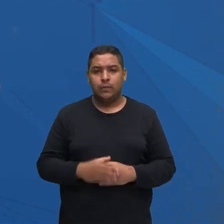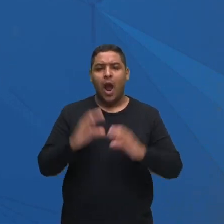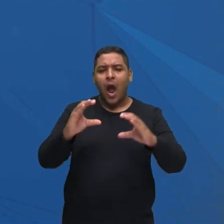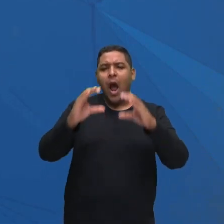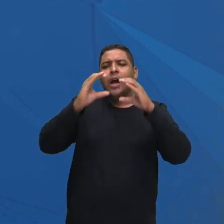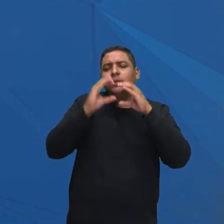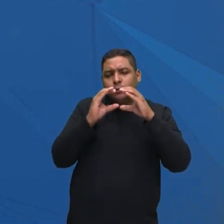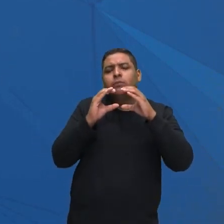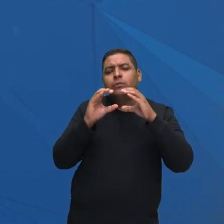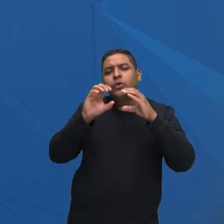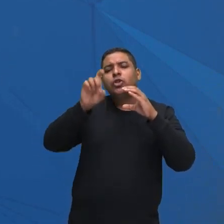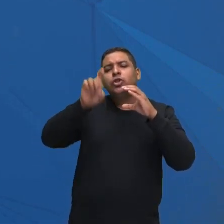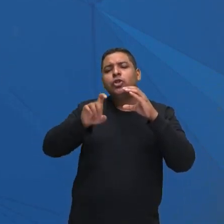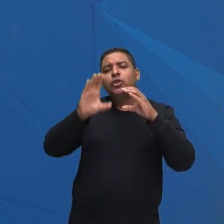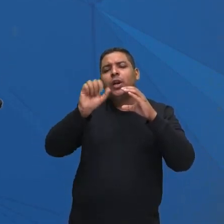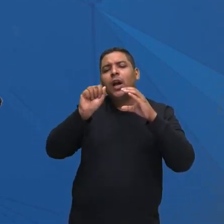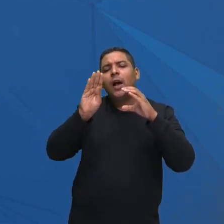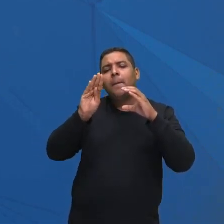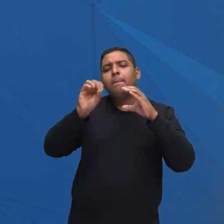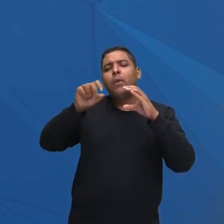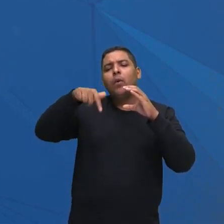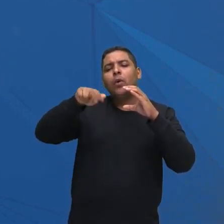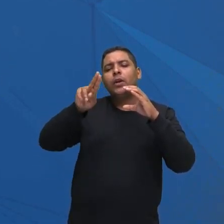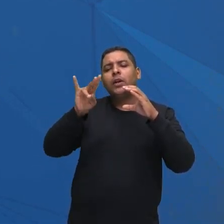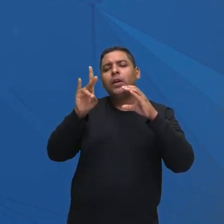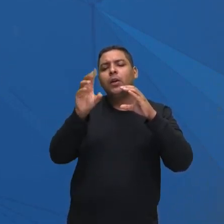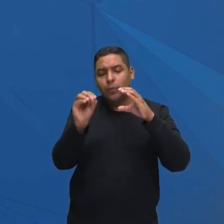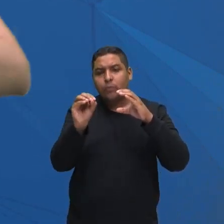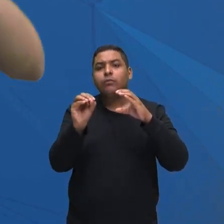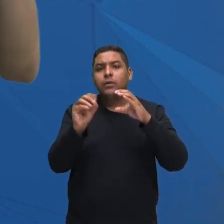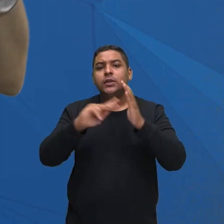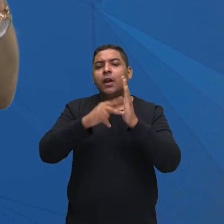brocado, significa dizer que você estava com muita fome. Mas o